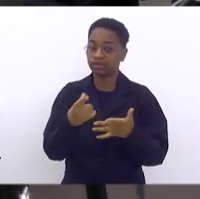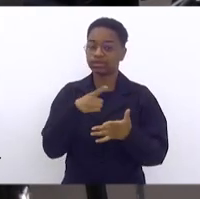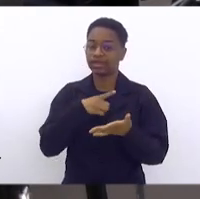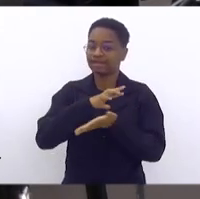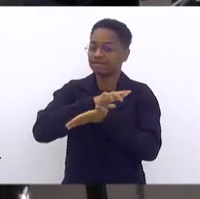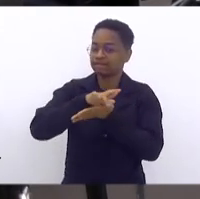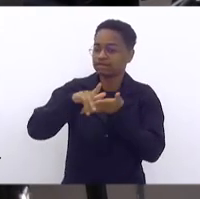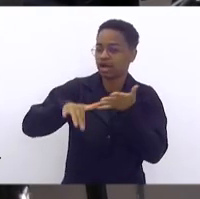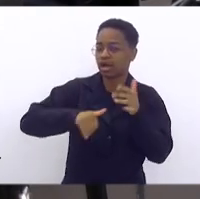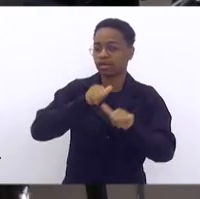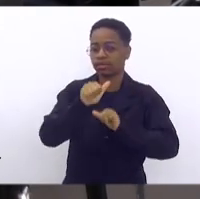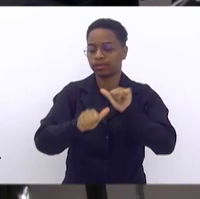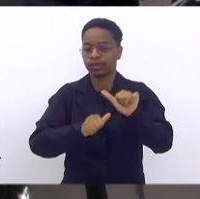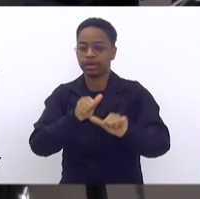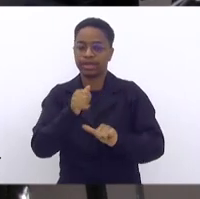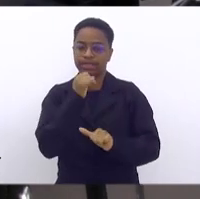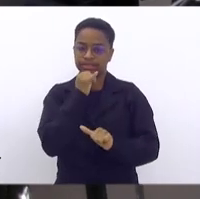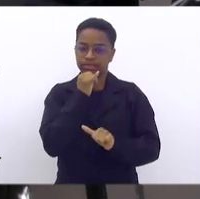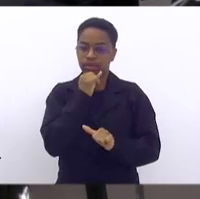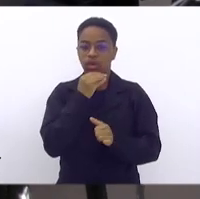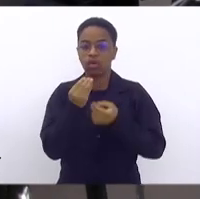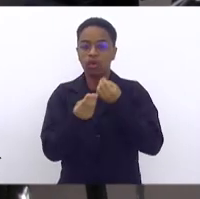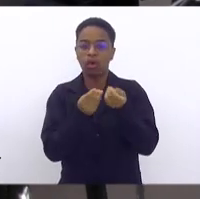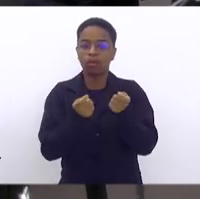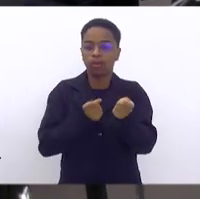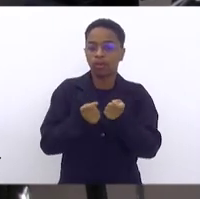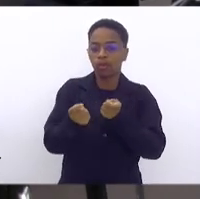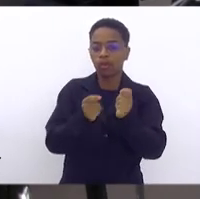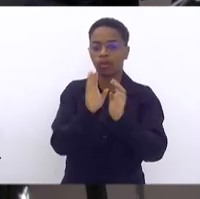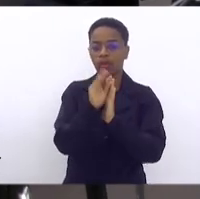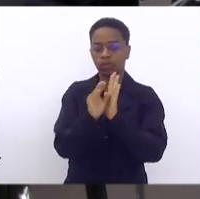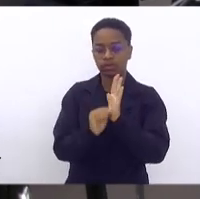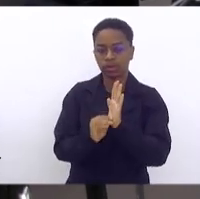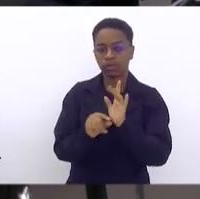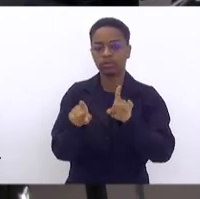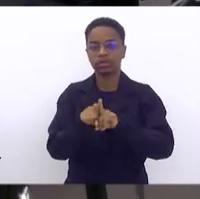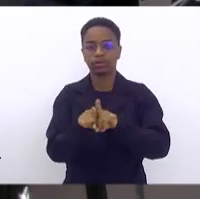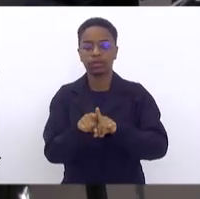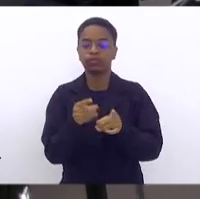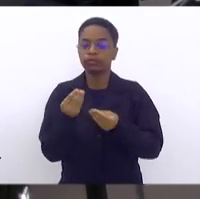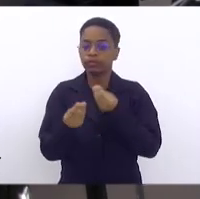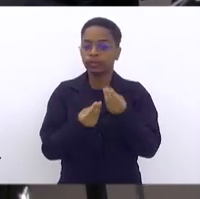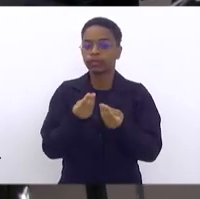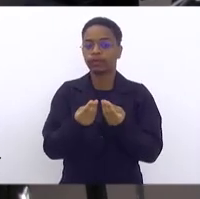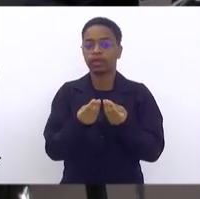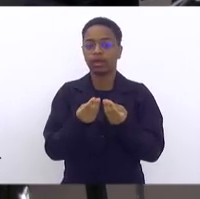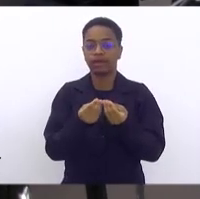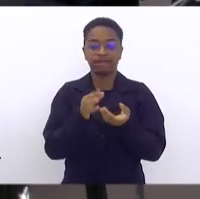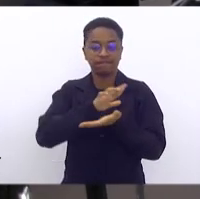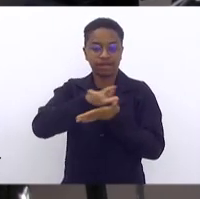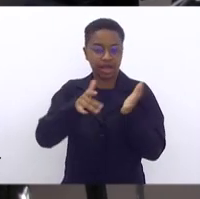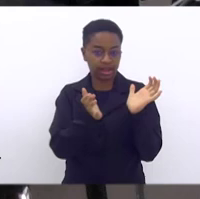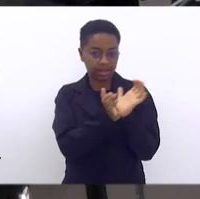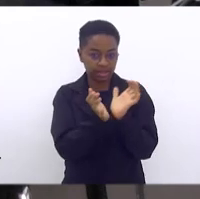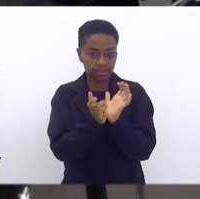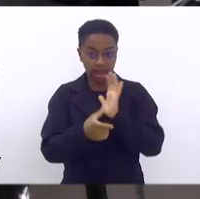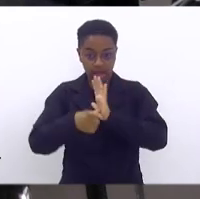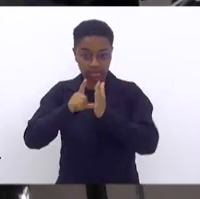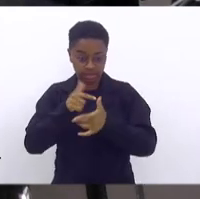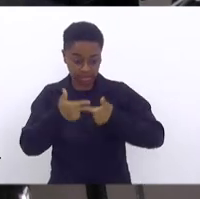de modificações, seja em relação à moderação de conteúdo, seja em relação ao desligamento de várias equipes que lidavam com